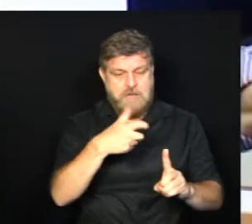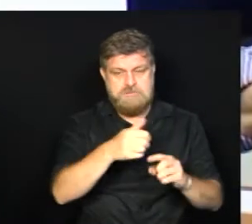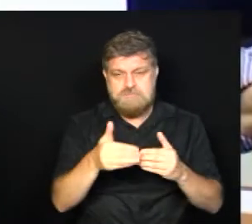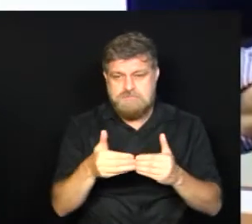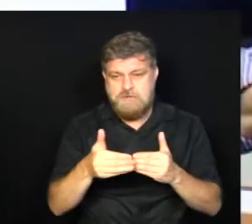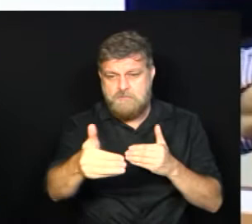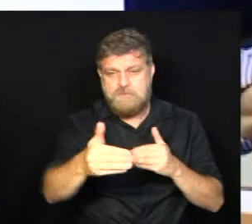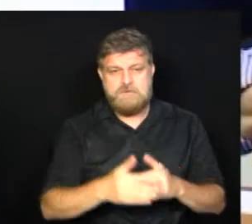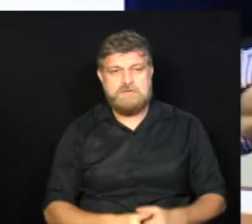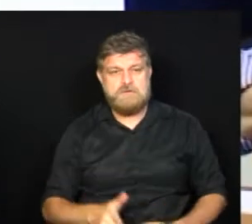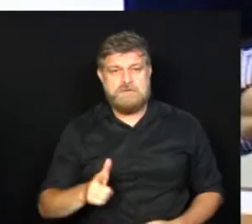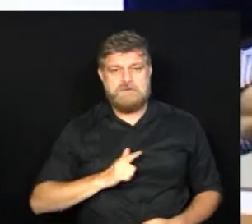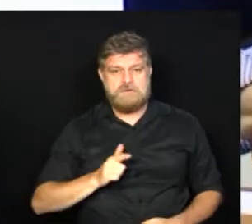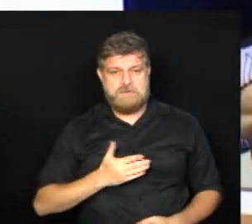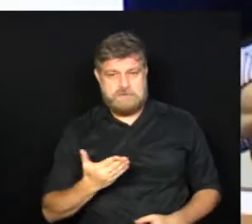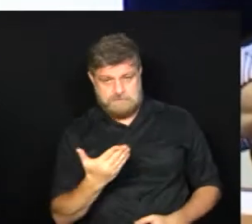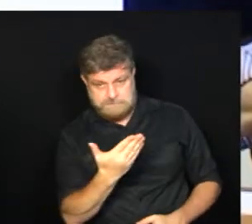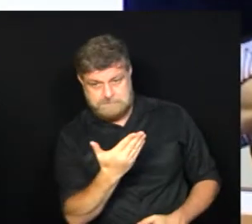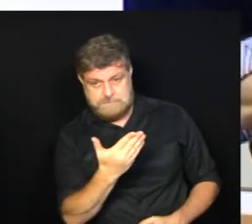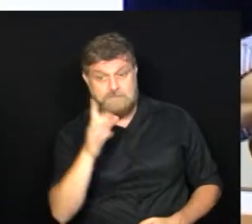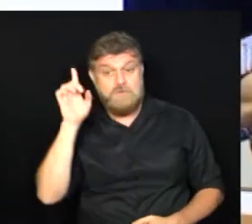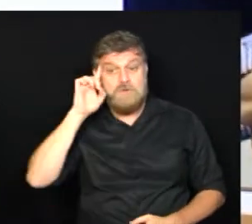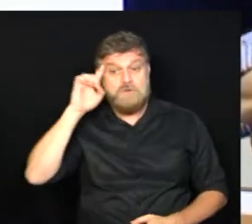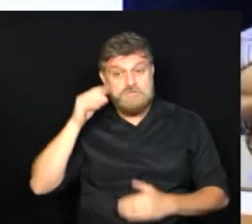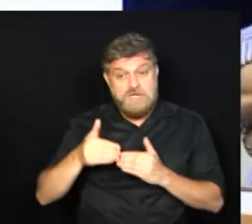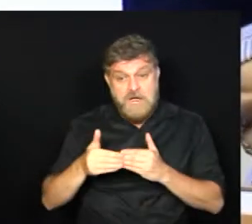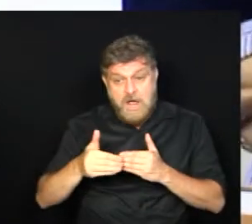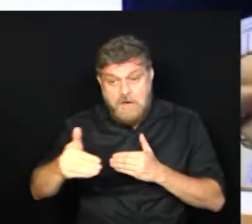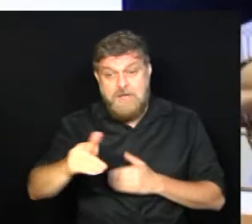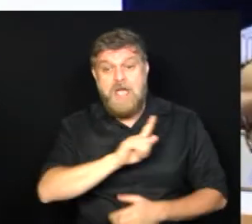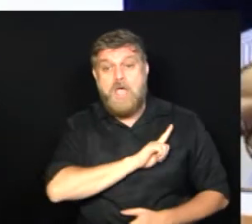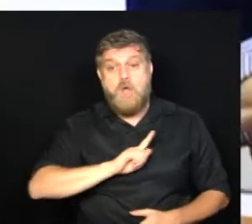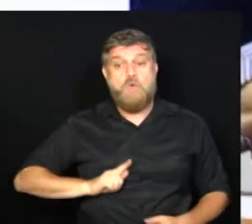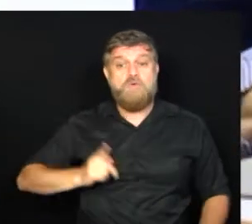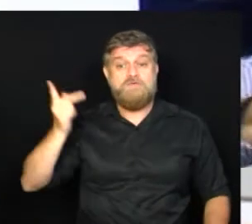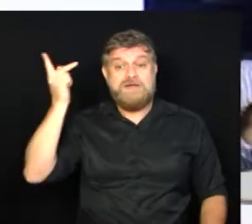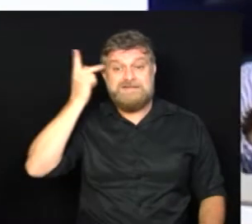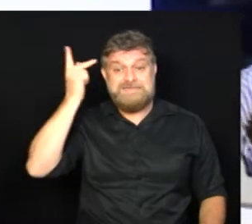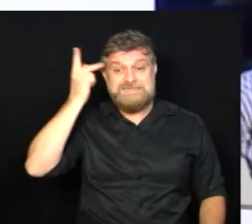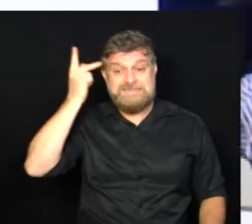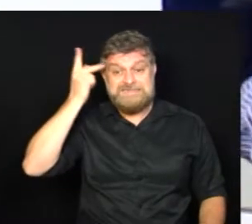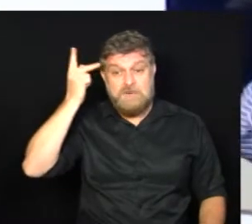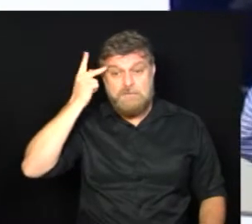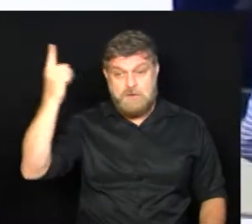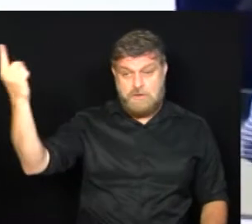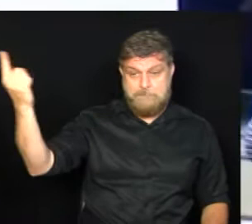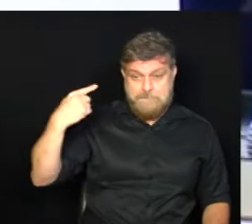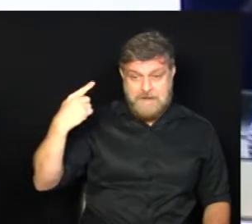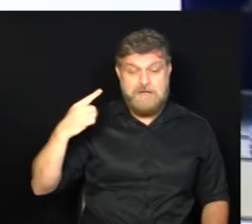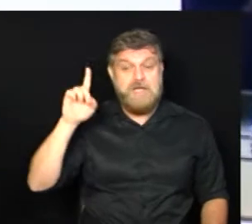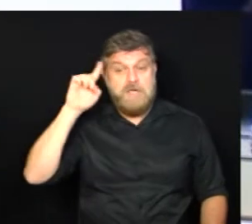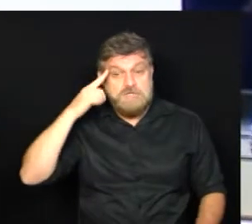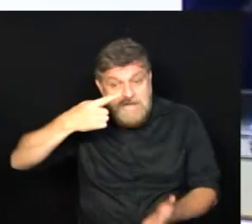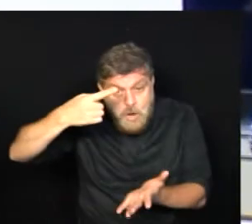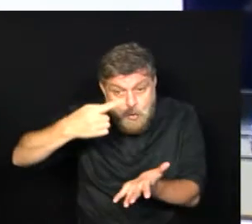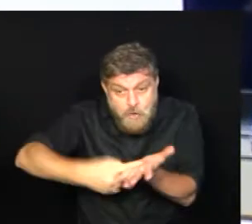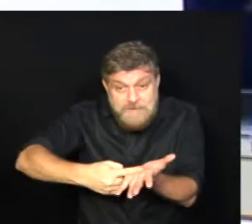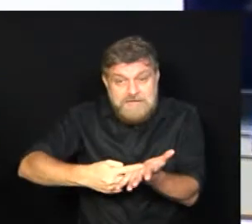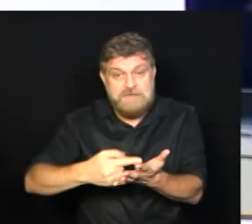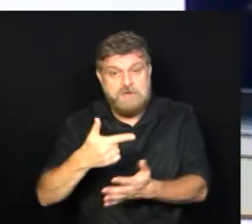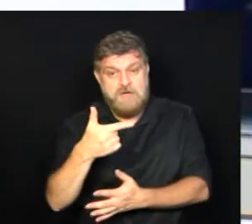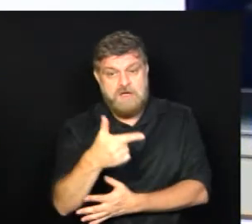A previsão do início da campanha de vacinação dada pelo governo do estado de São Paulo é 25 de janeiro